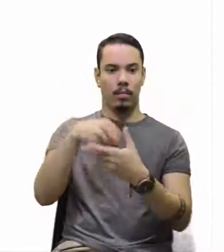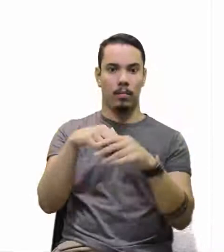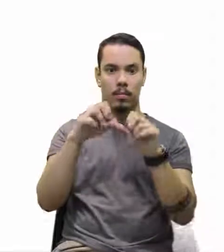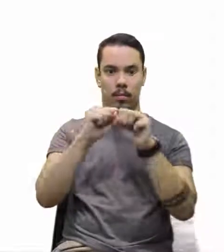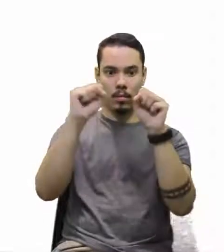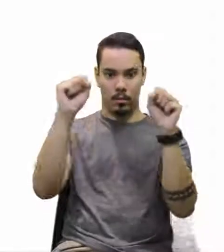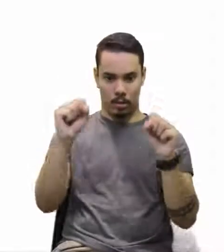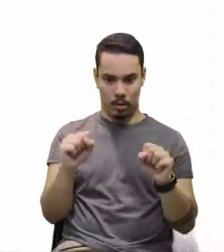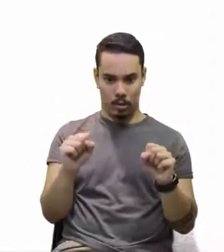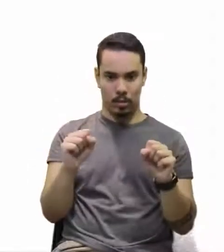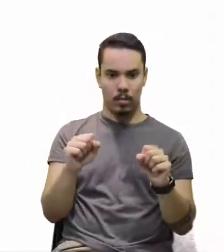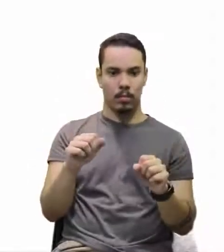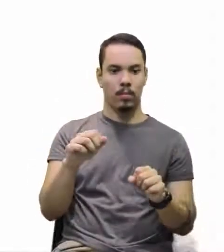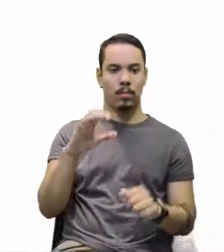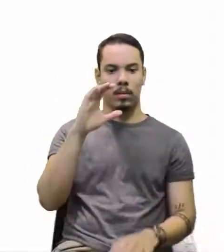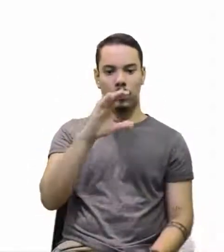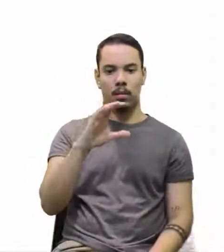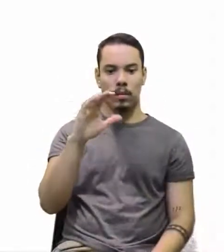é CGS.